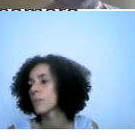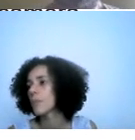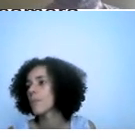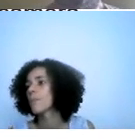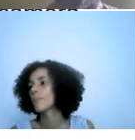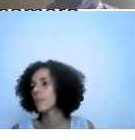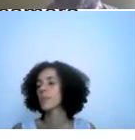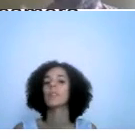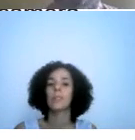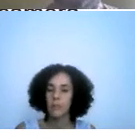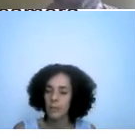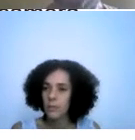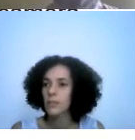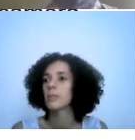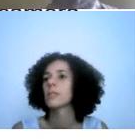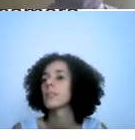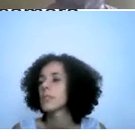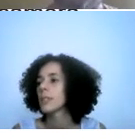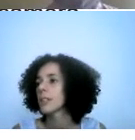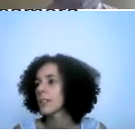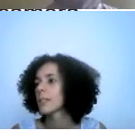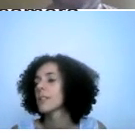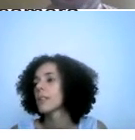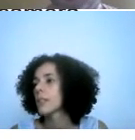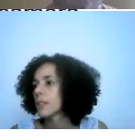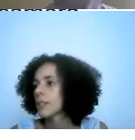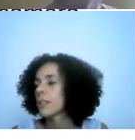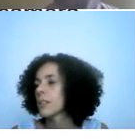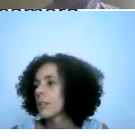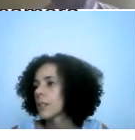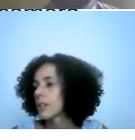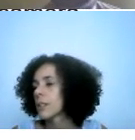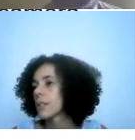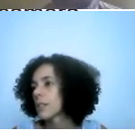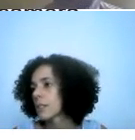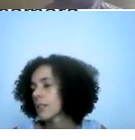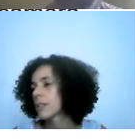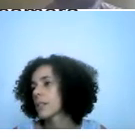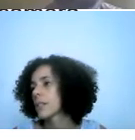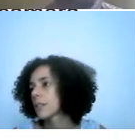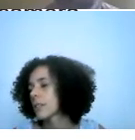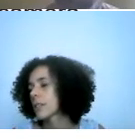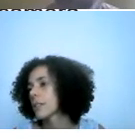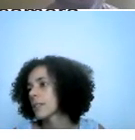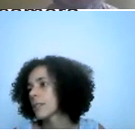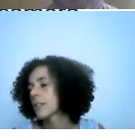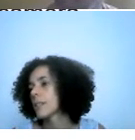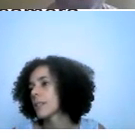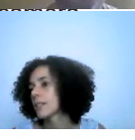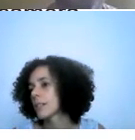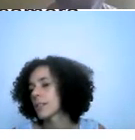naquela fase da introdução. Ela chegou ali, você já fazer o controle e a eliminação daquela espécie nesse novo